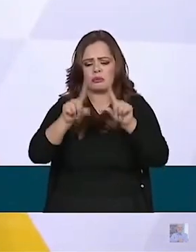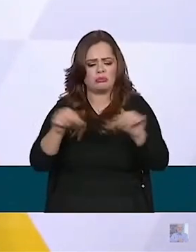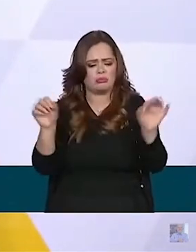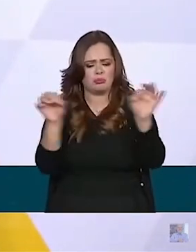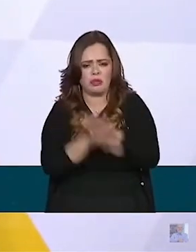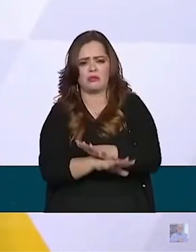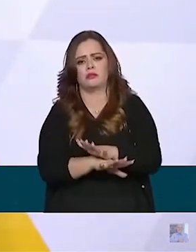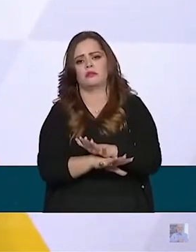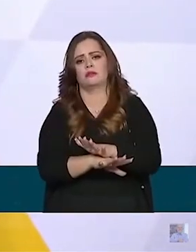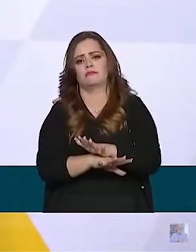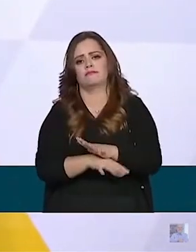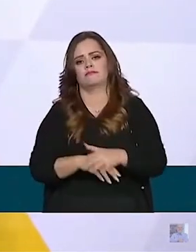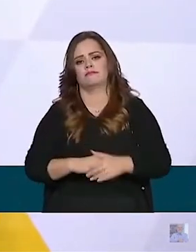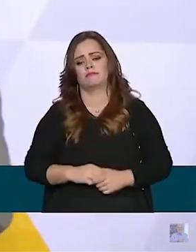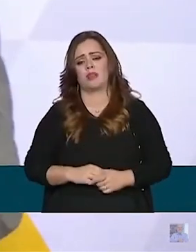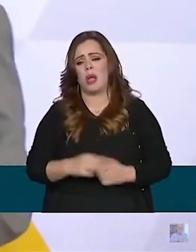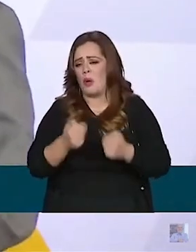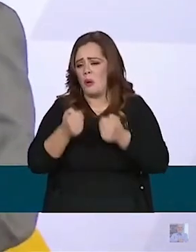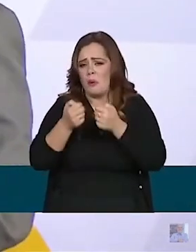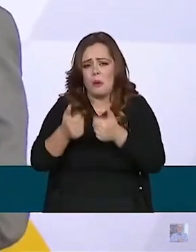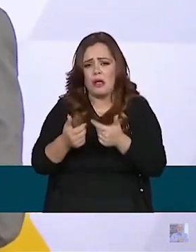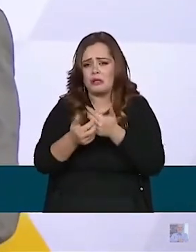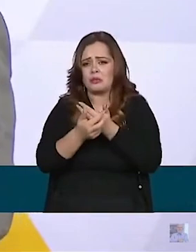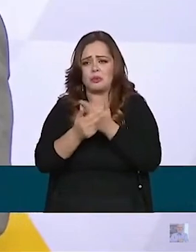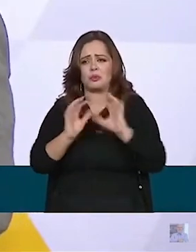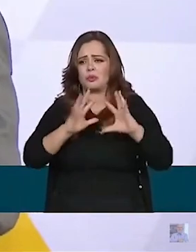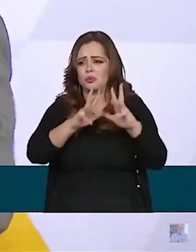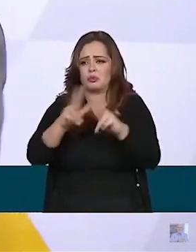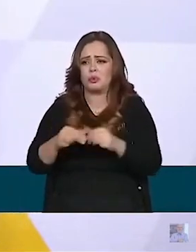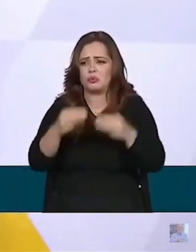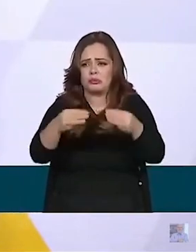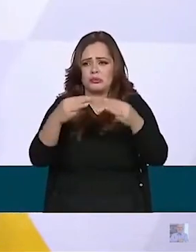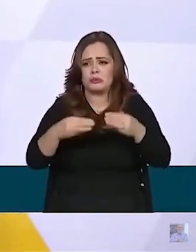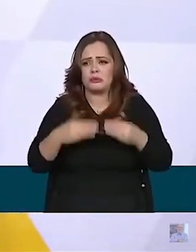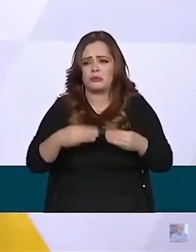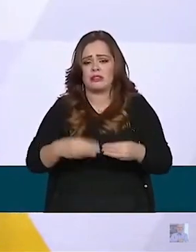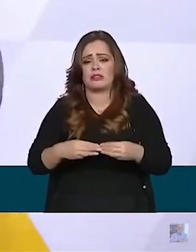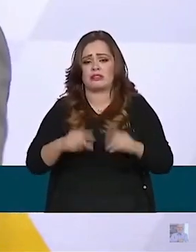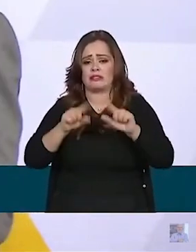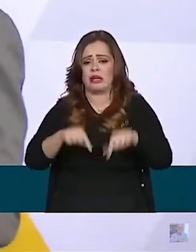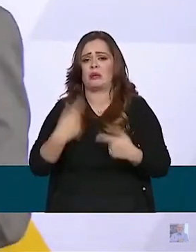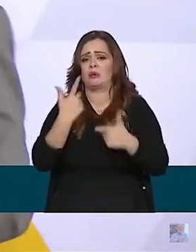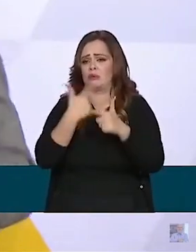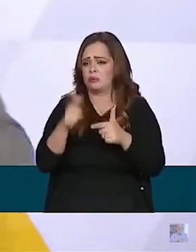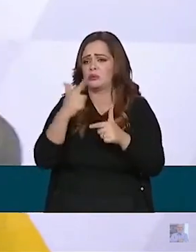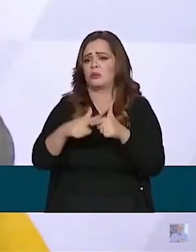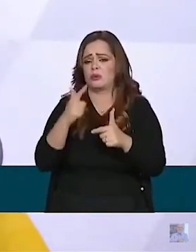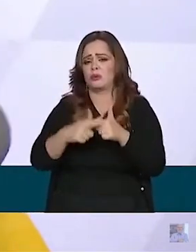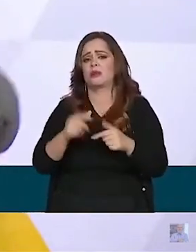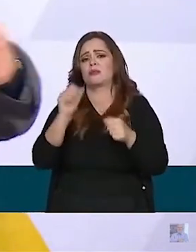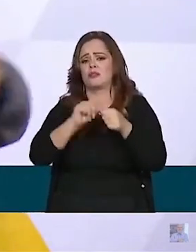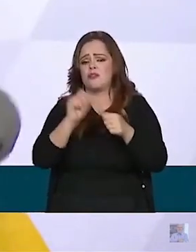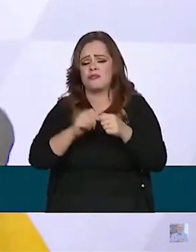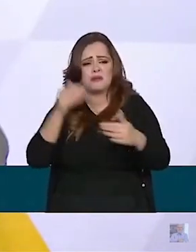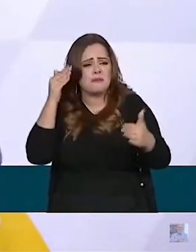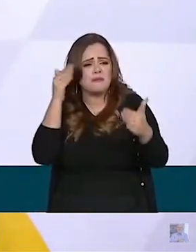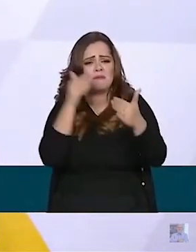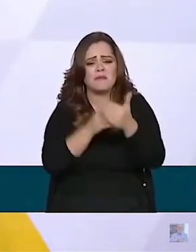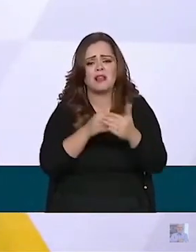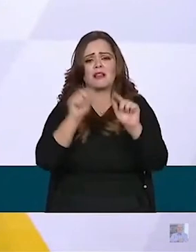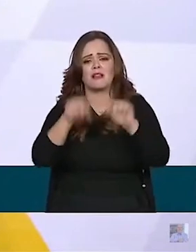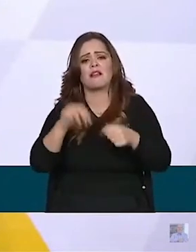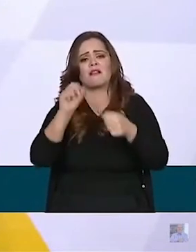destruído. Quase todos os ministérios estão com sérios problemas de cumprir a meta que eles